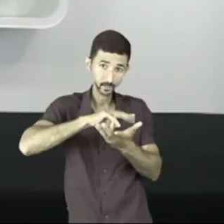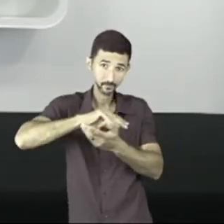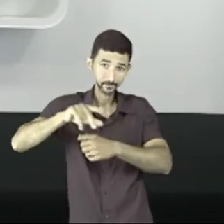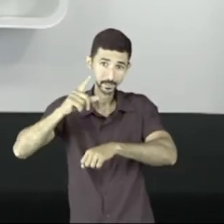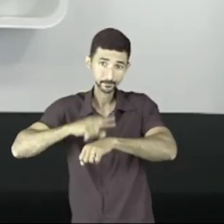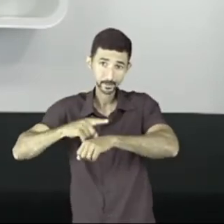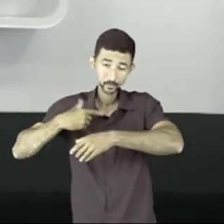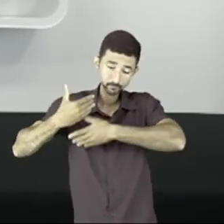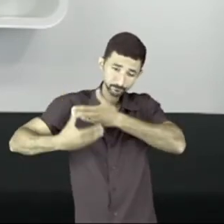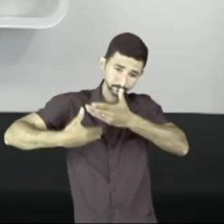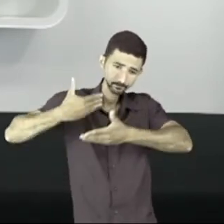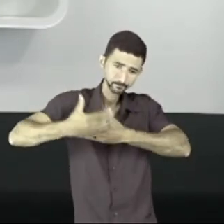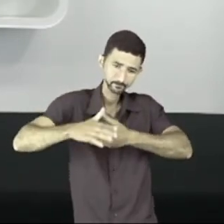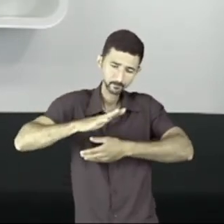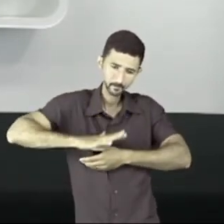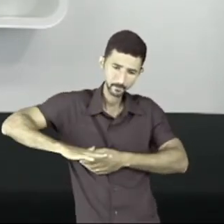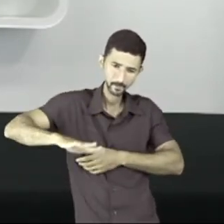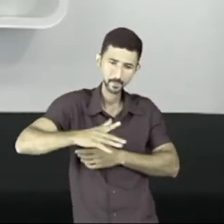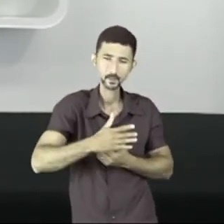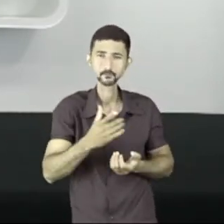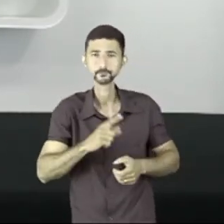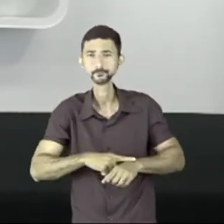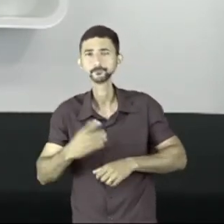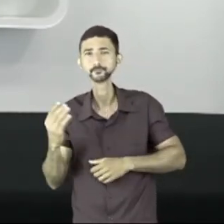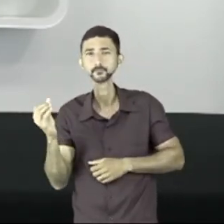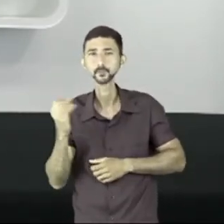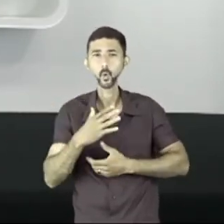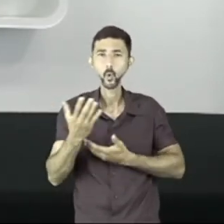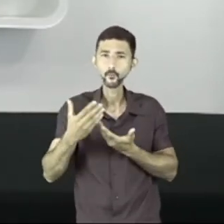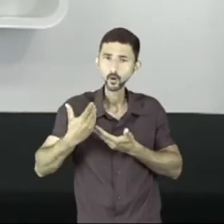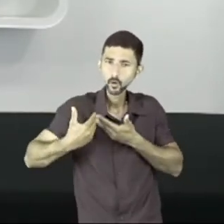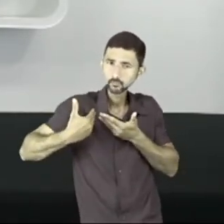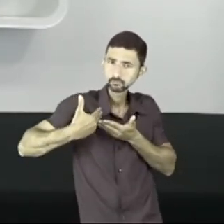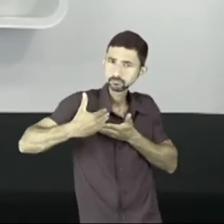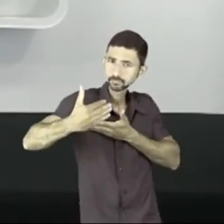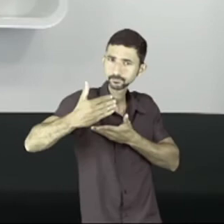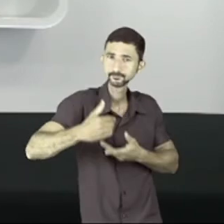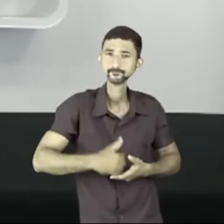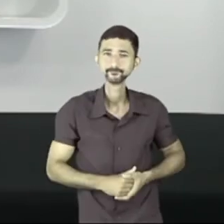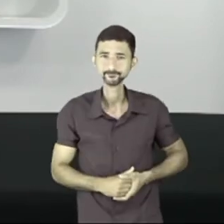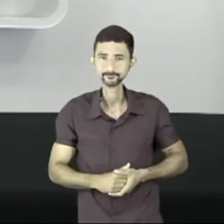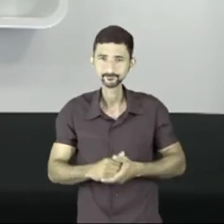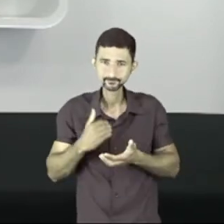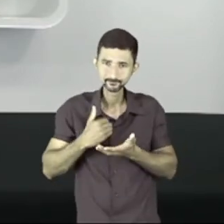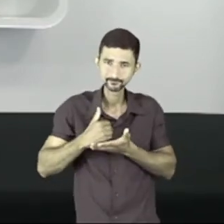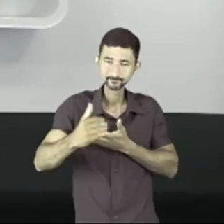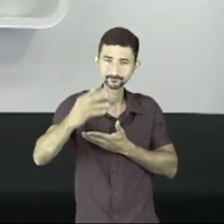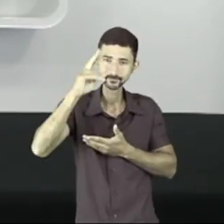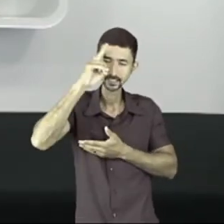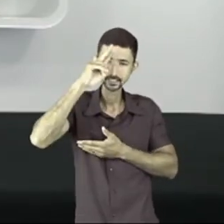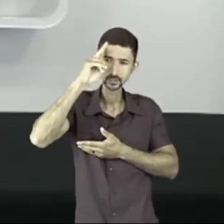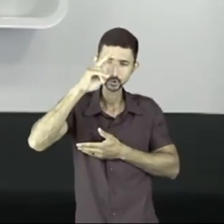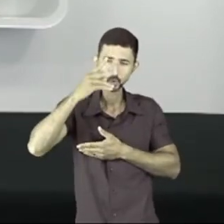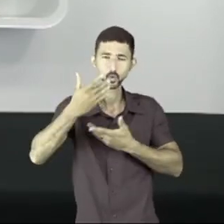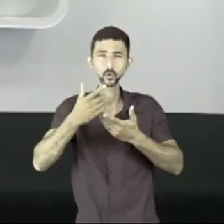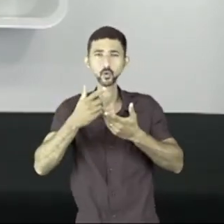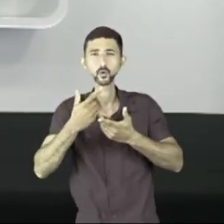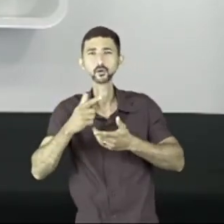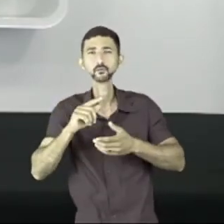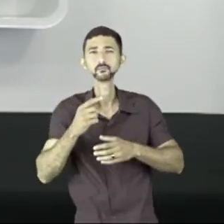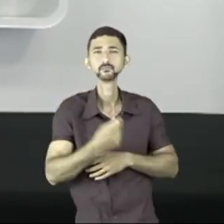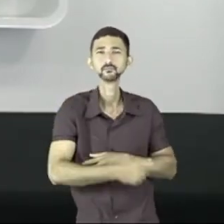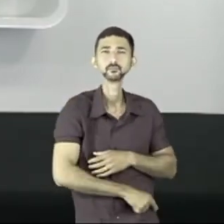Média, atravessou para a Idade Moderna. Então, vimos aí esse percurso histórico das lutas com